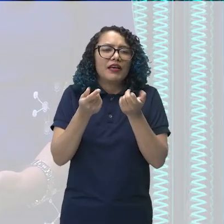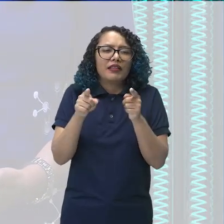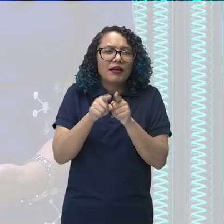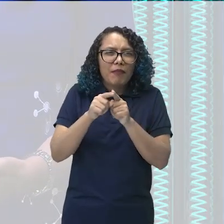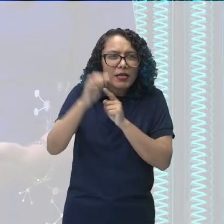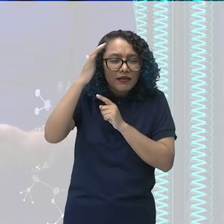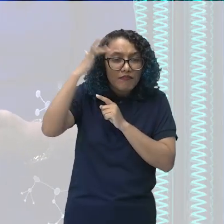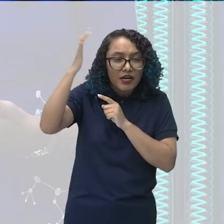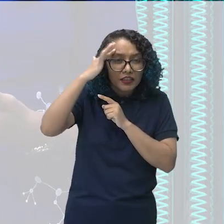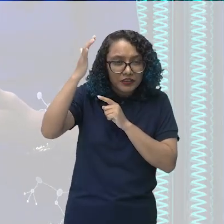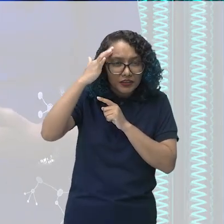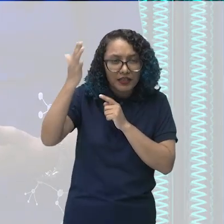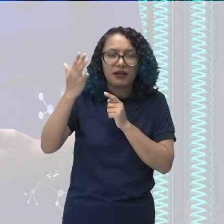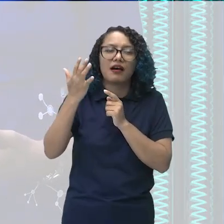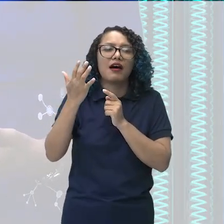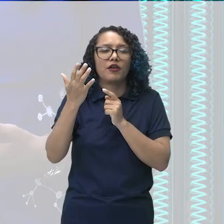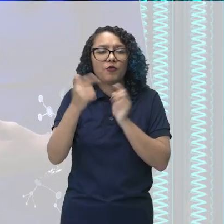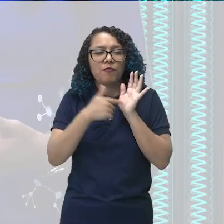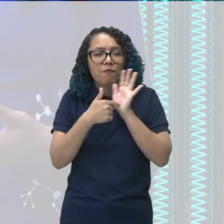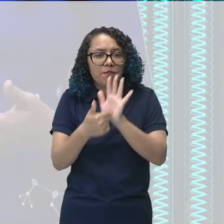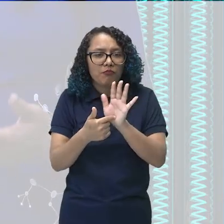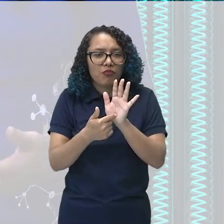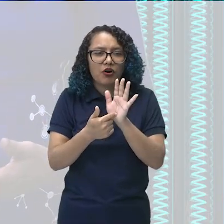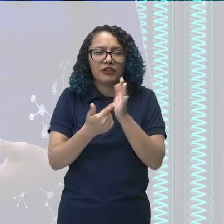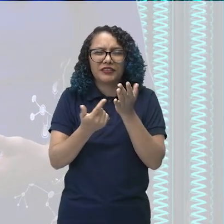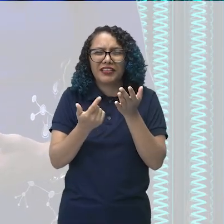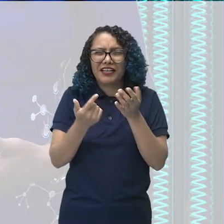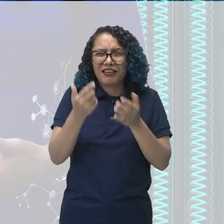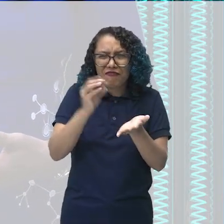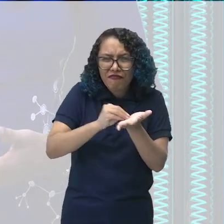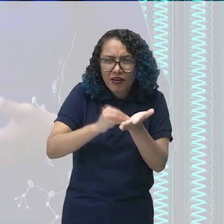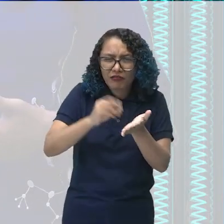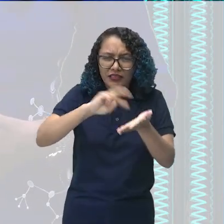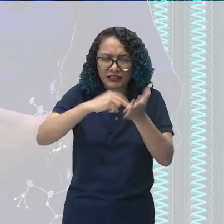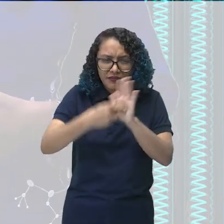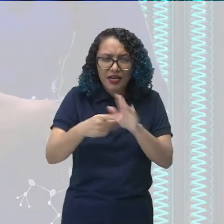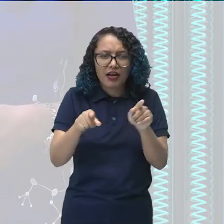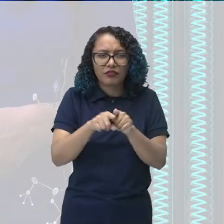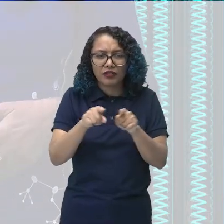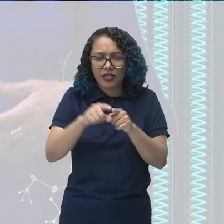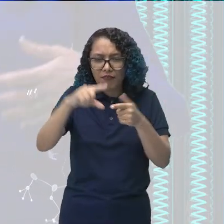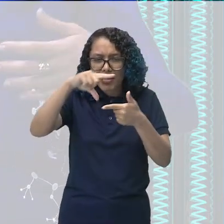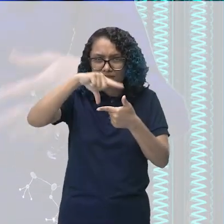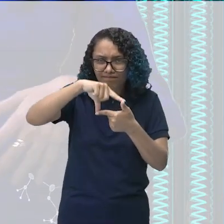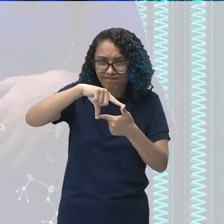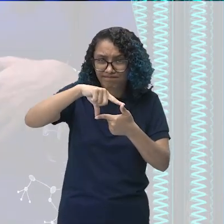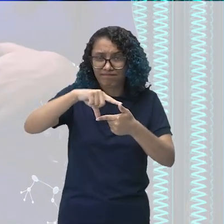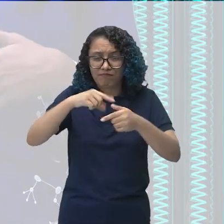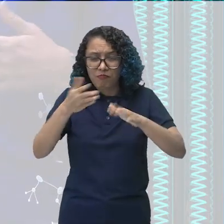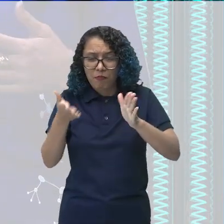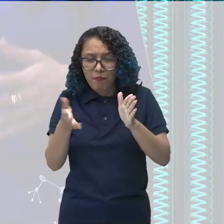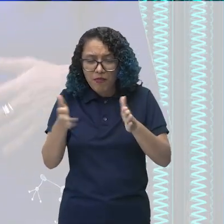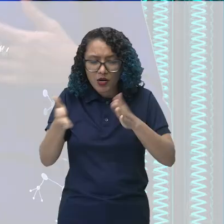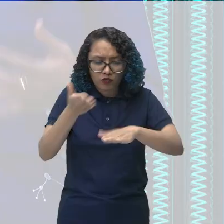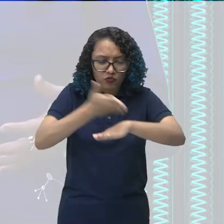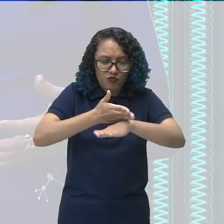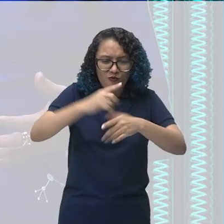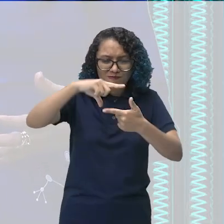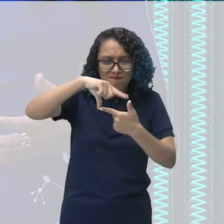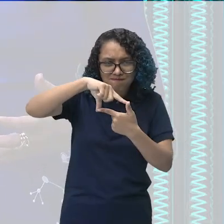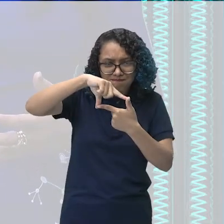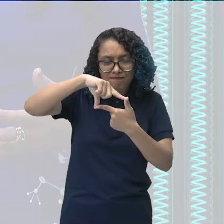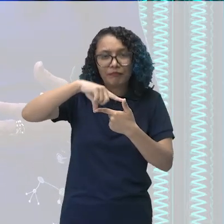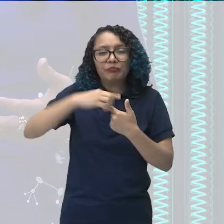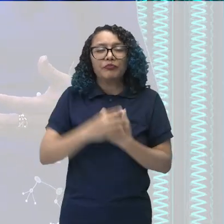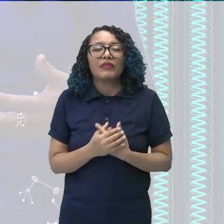refletindo a crise de significado e a alienação da modernidade. Então, o teatro do absurdo ele não